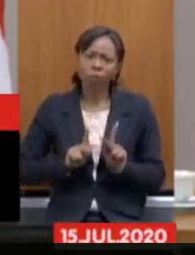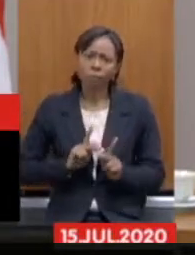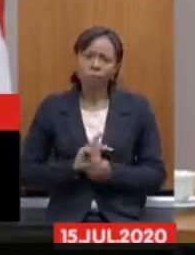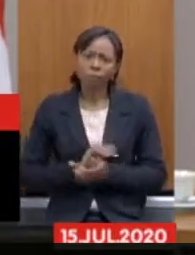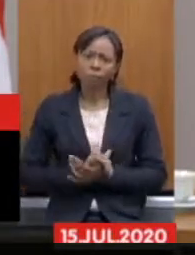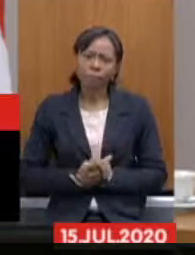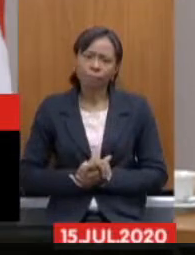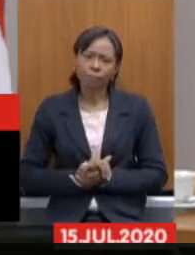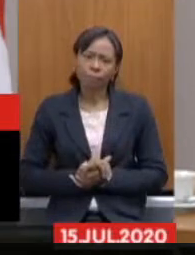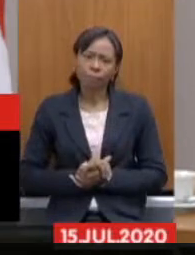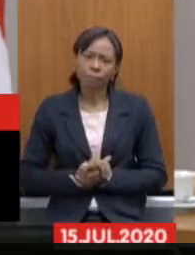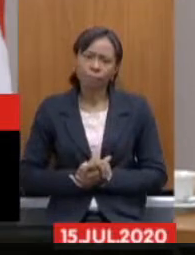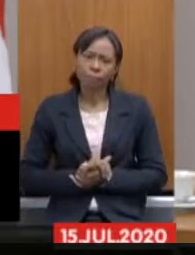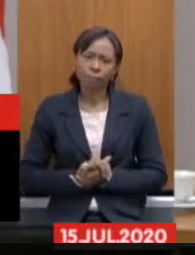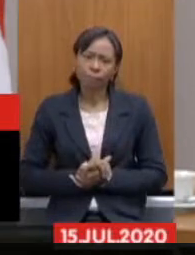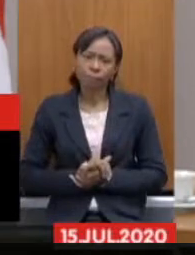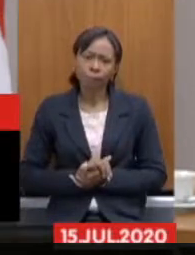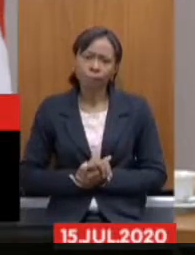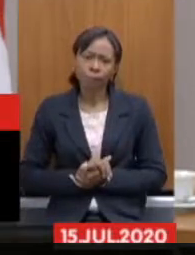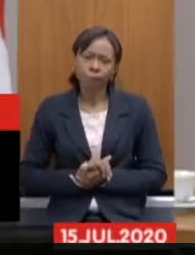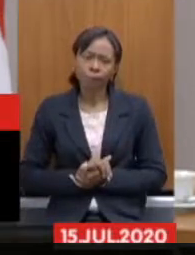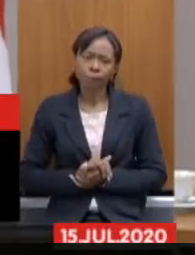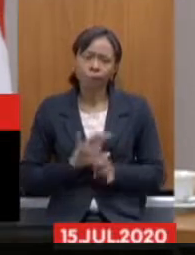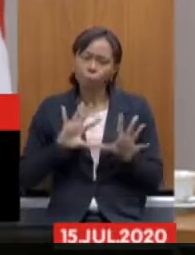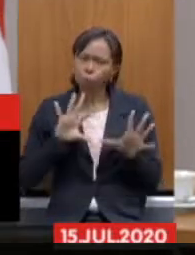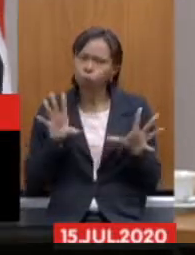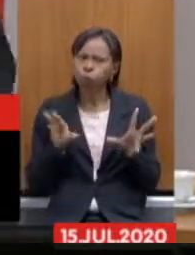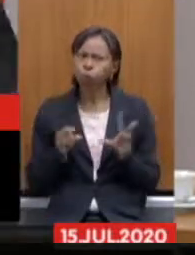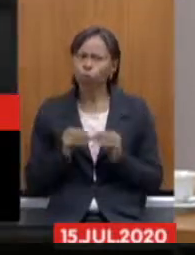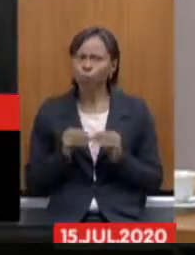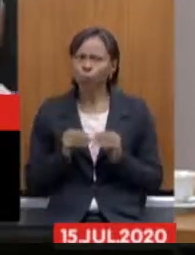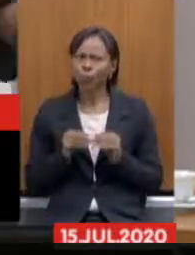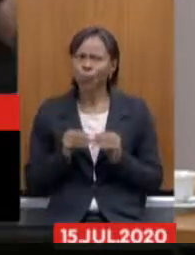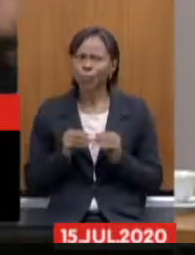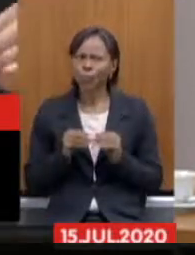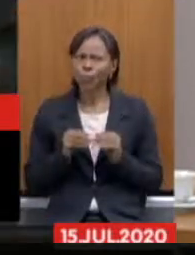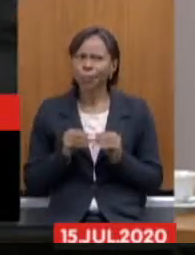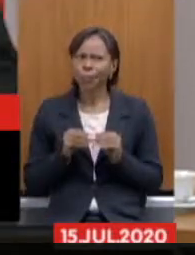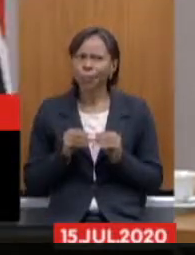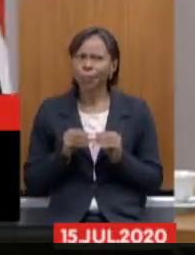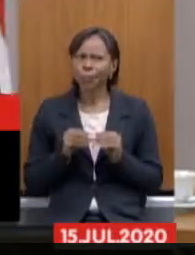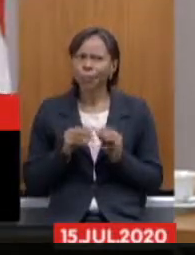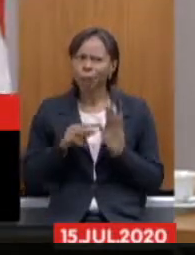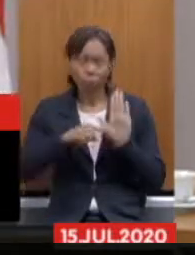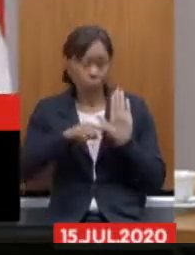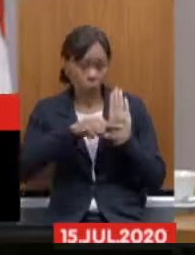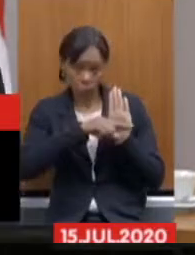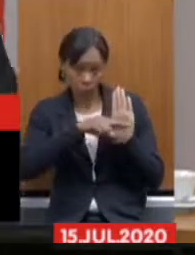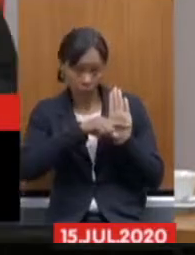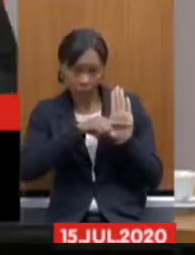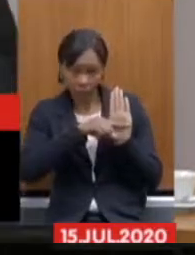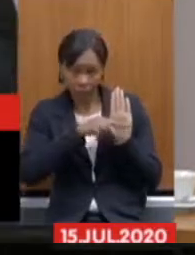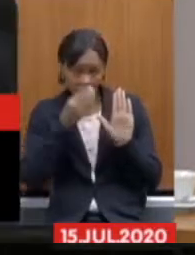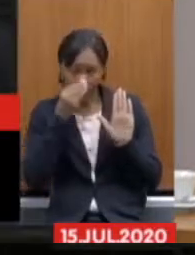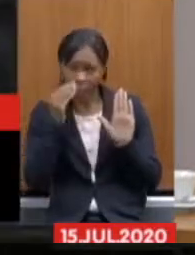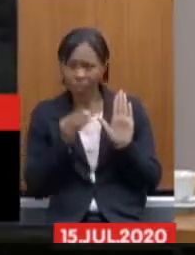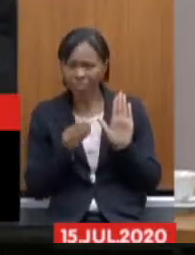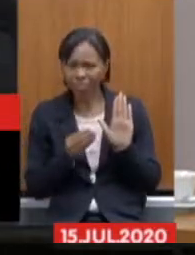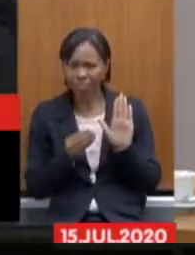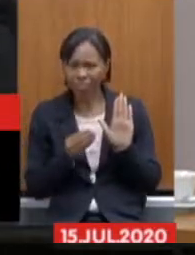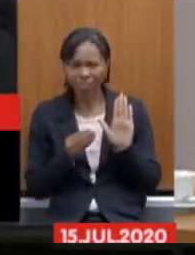e aí e com tudo isso indiferente eu deste atuarial é inadimissível